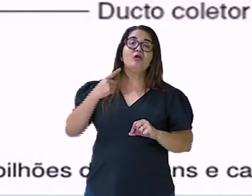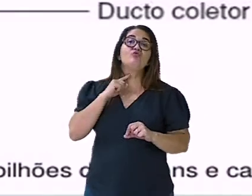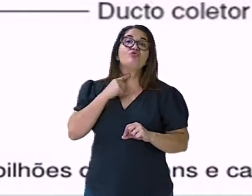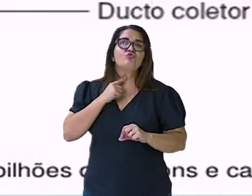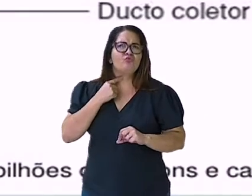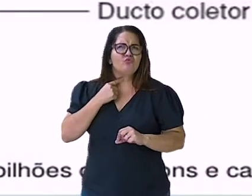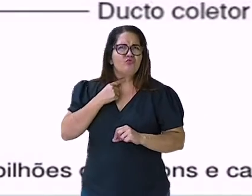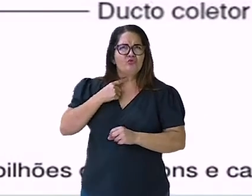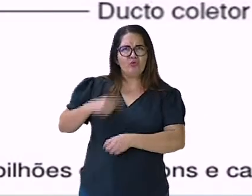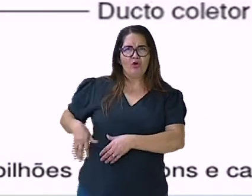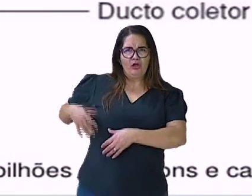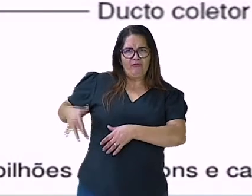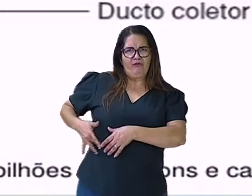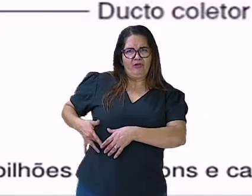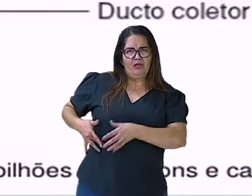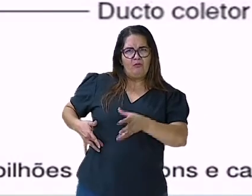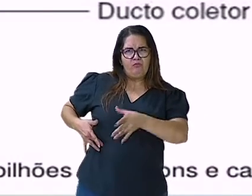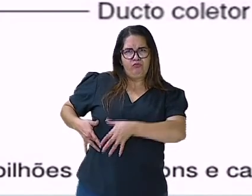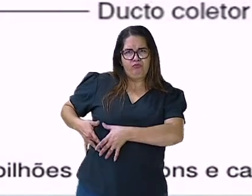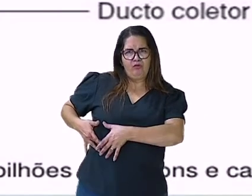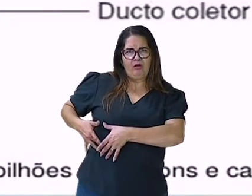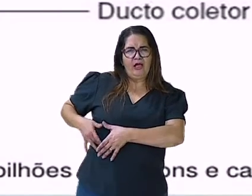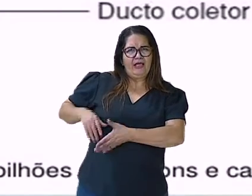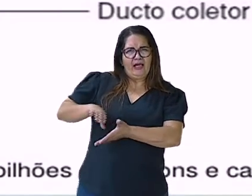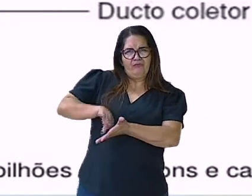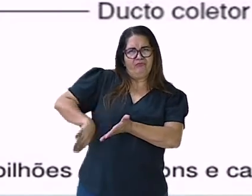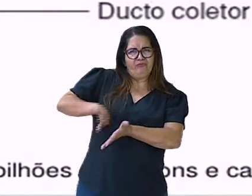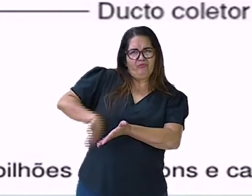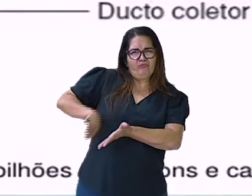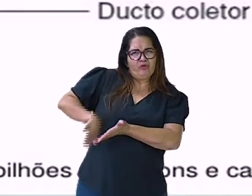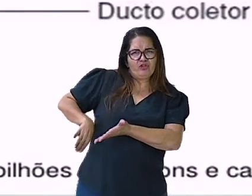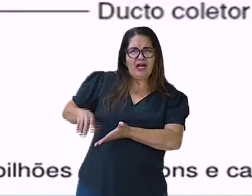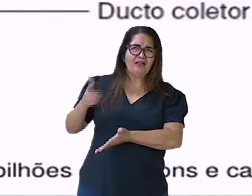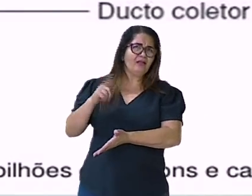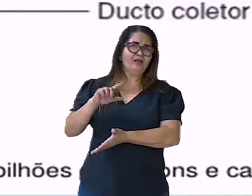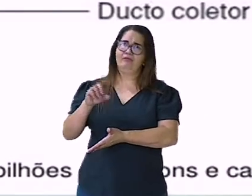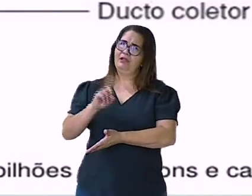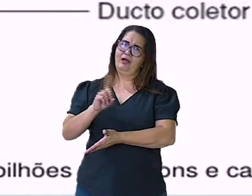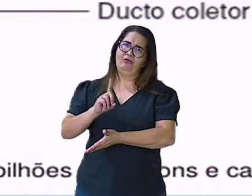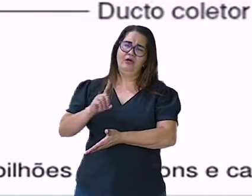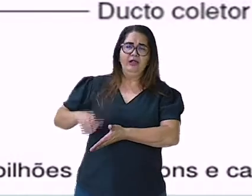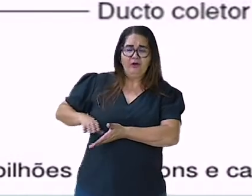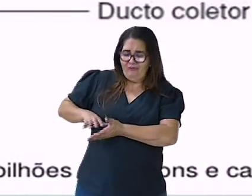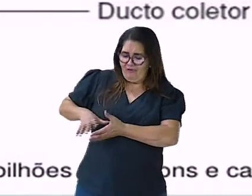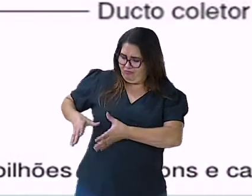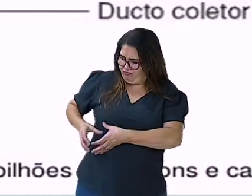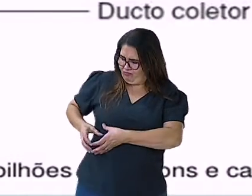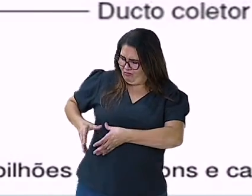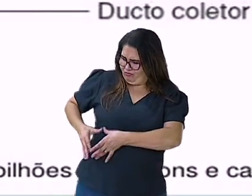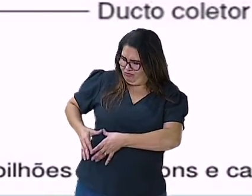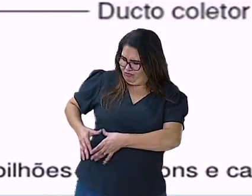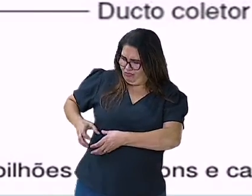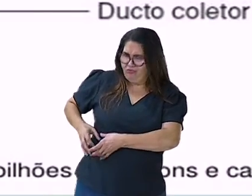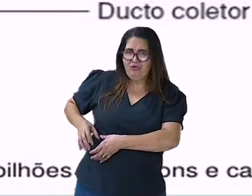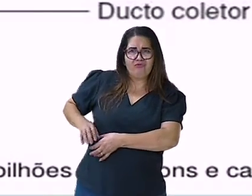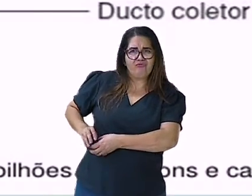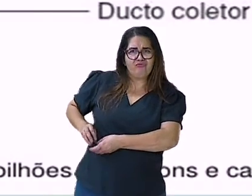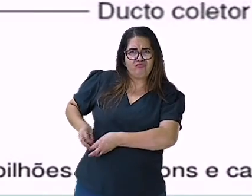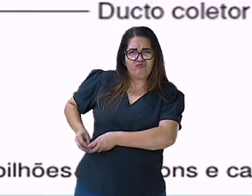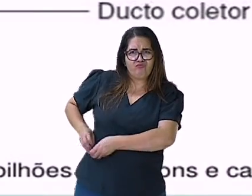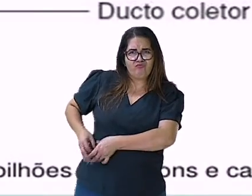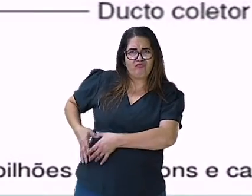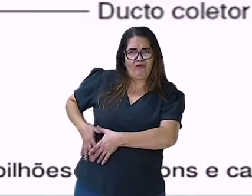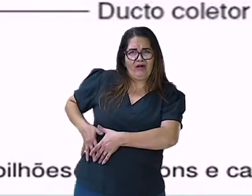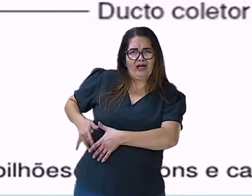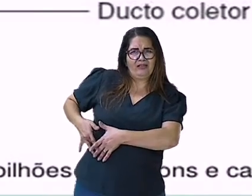foram ficando ali se acumulando. À medida que ela se acumula, ela causa um entupimento justamente em